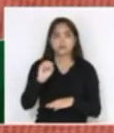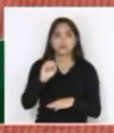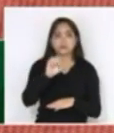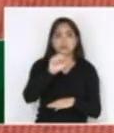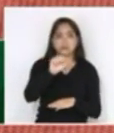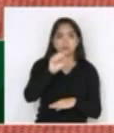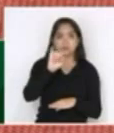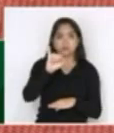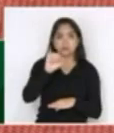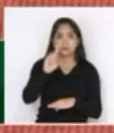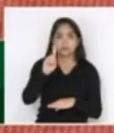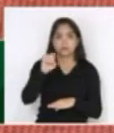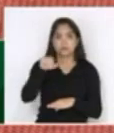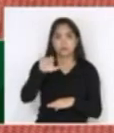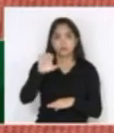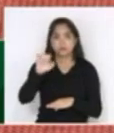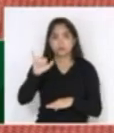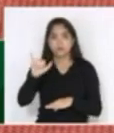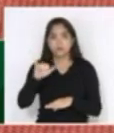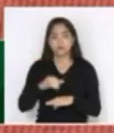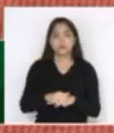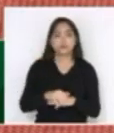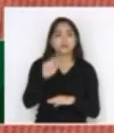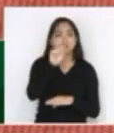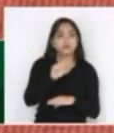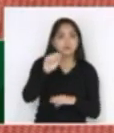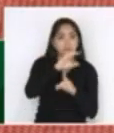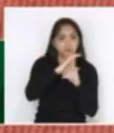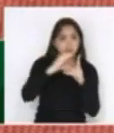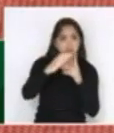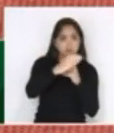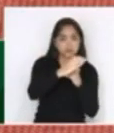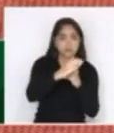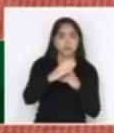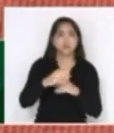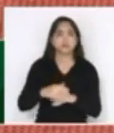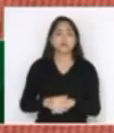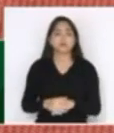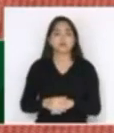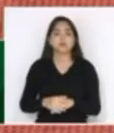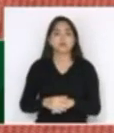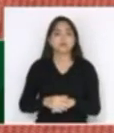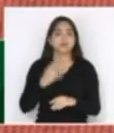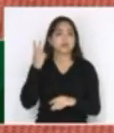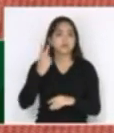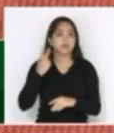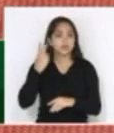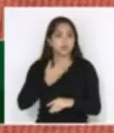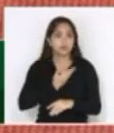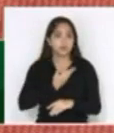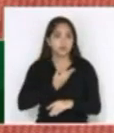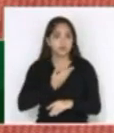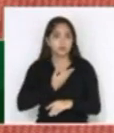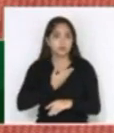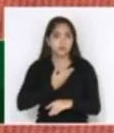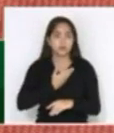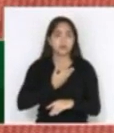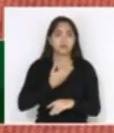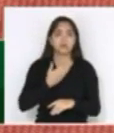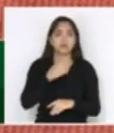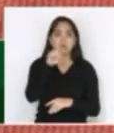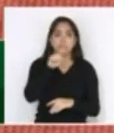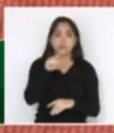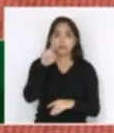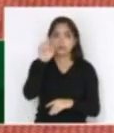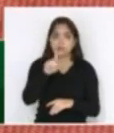Casagrande, o vice-presidente da Associação de Moradores de Santana, o Derivelton, o vereador, meu amigo, Zé Bis, e também